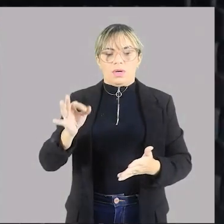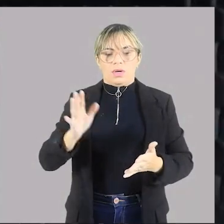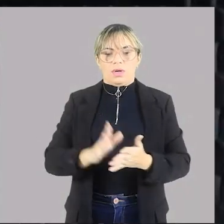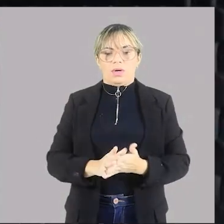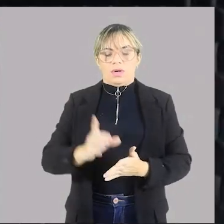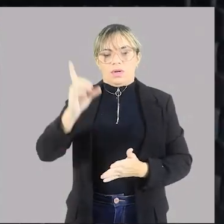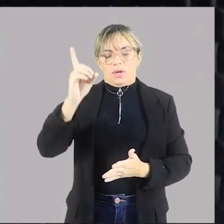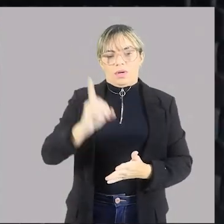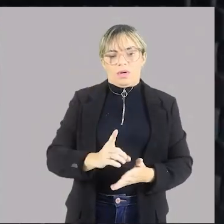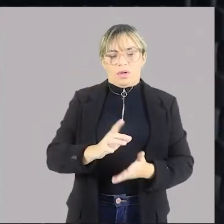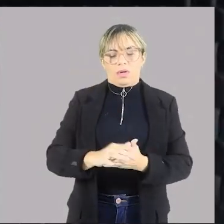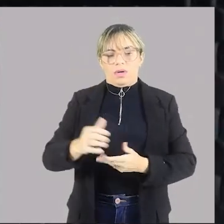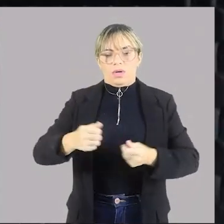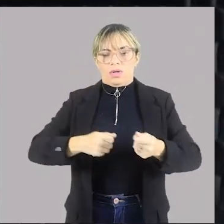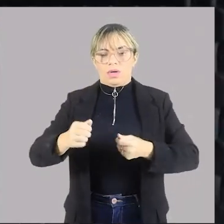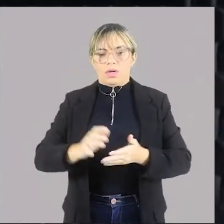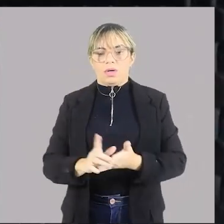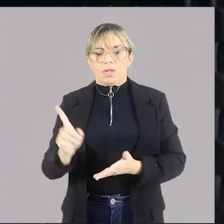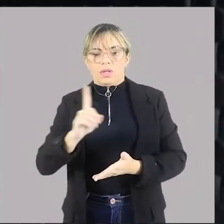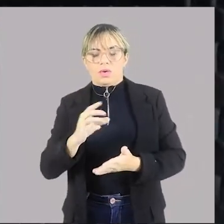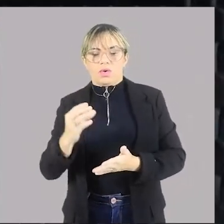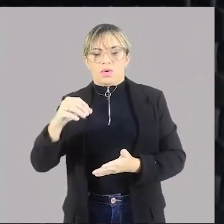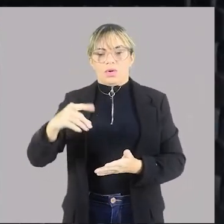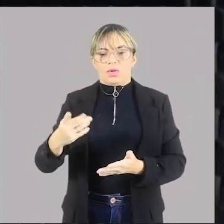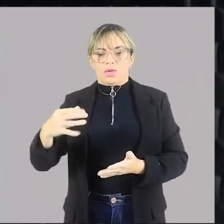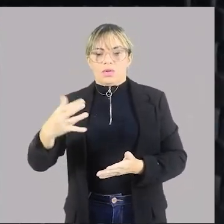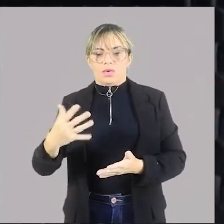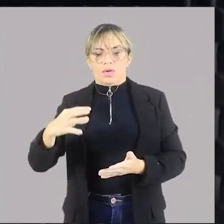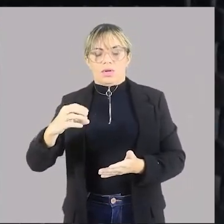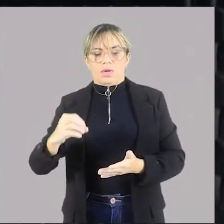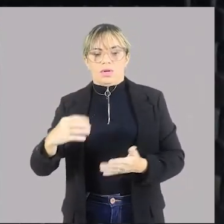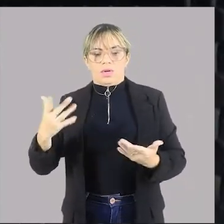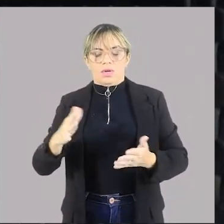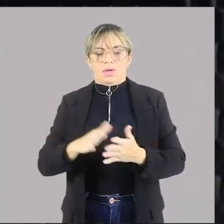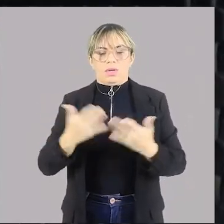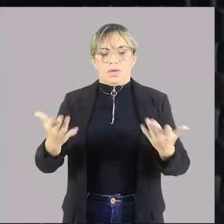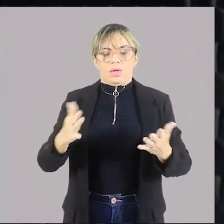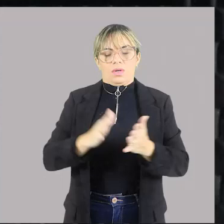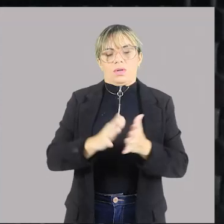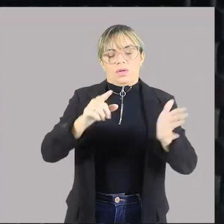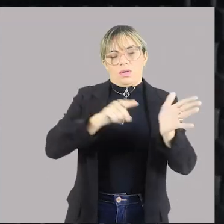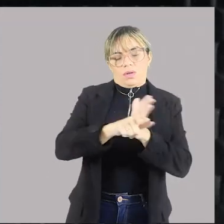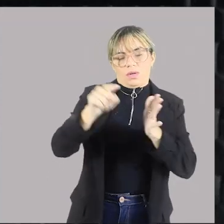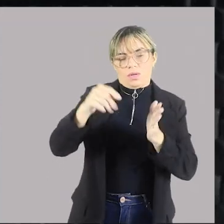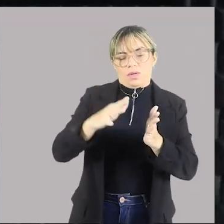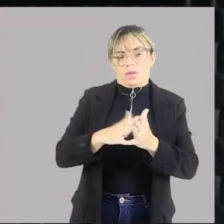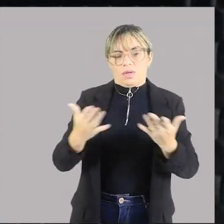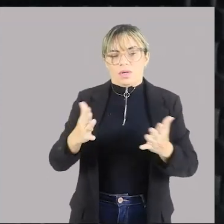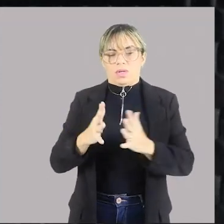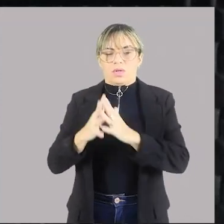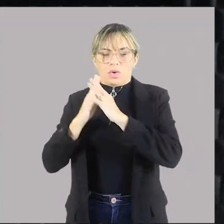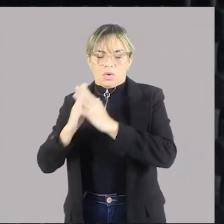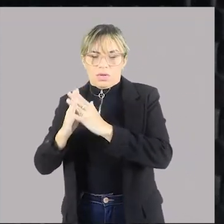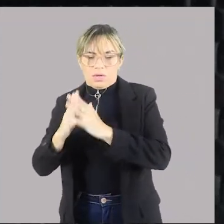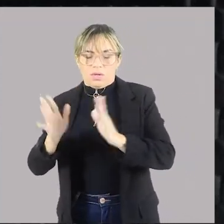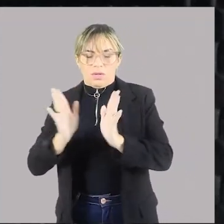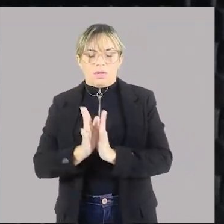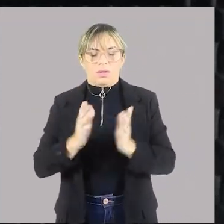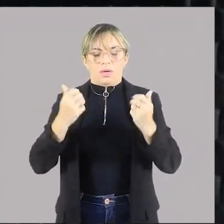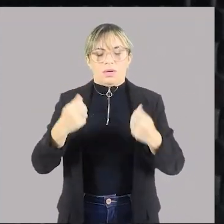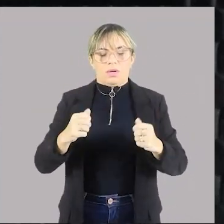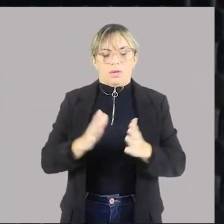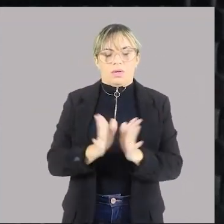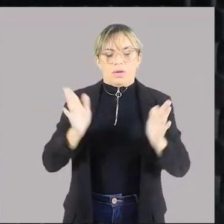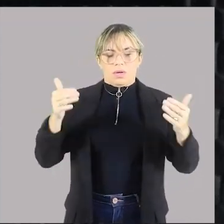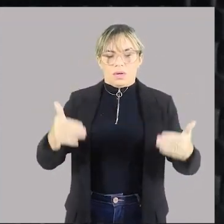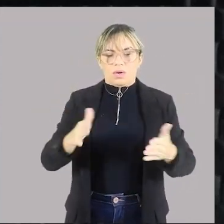direito administrativo é um direito não codificado. Infelizmente, existem questões que são pegadinhas e por isso a gente precisa estar atento e observá-las